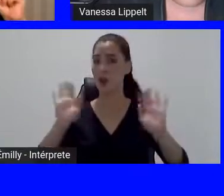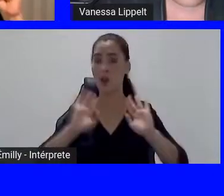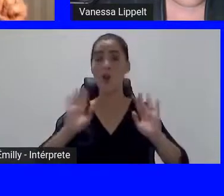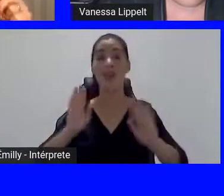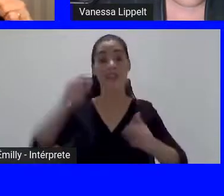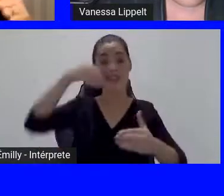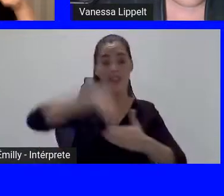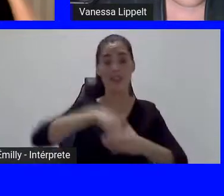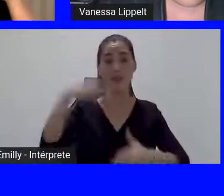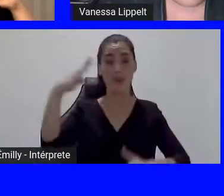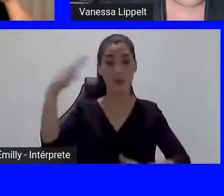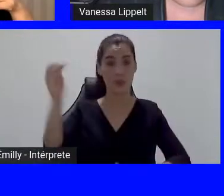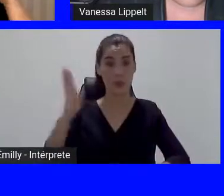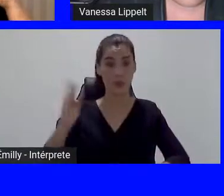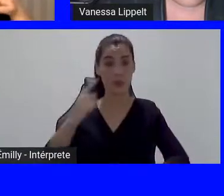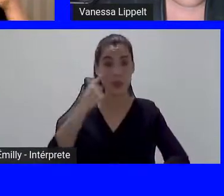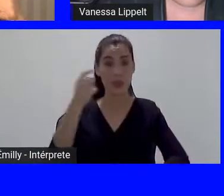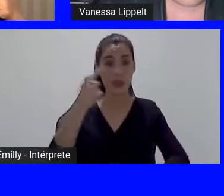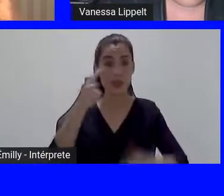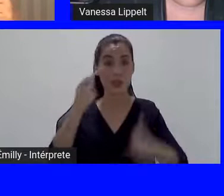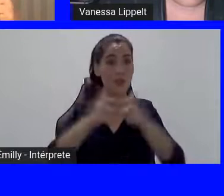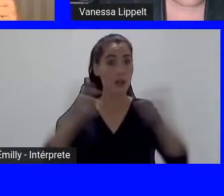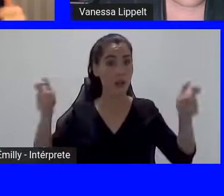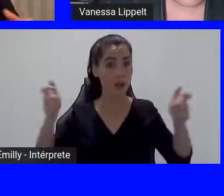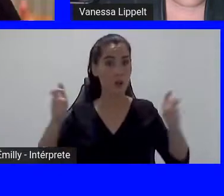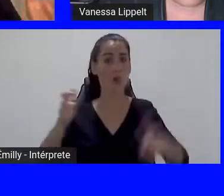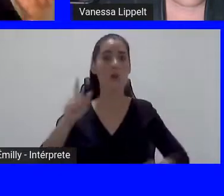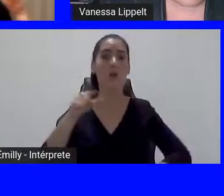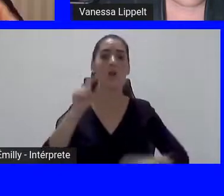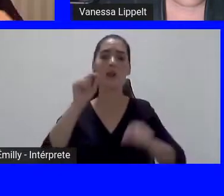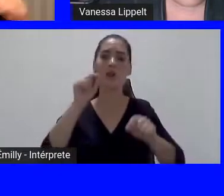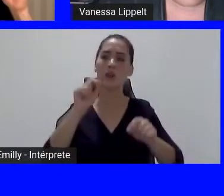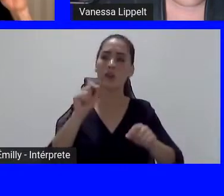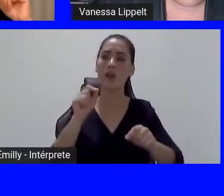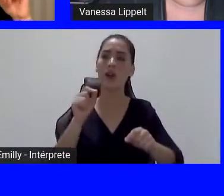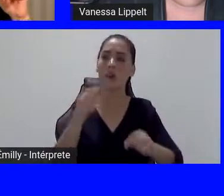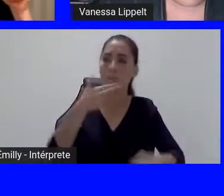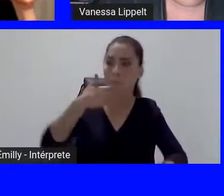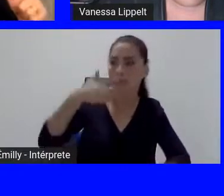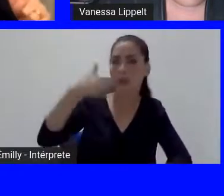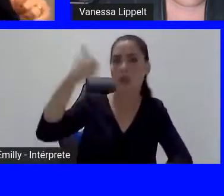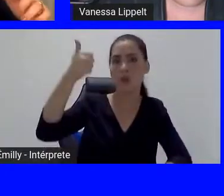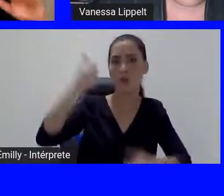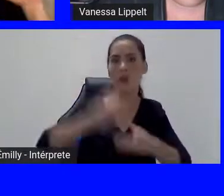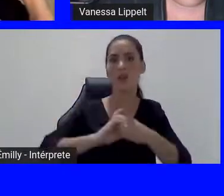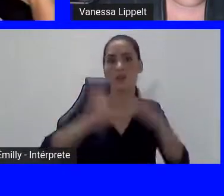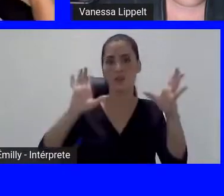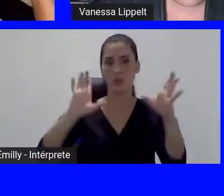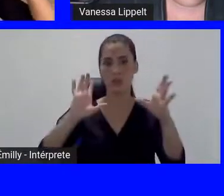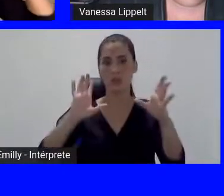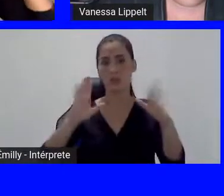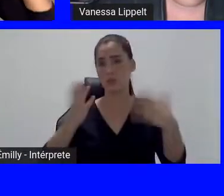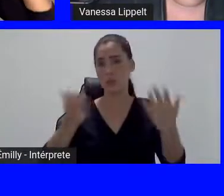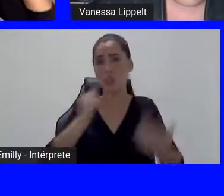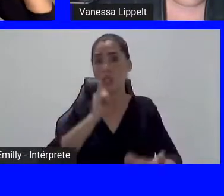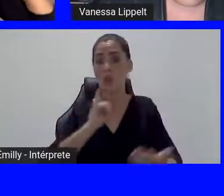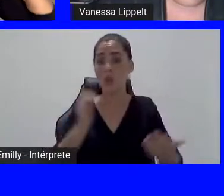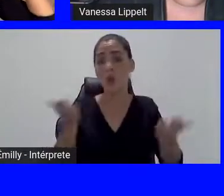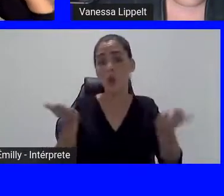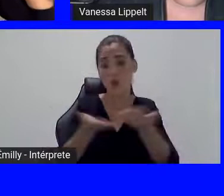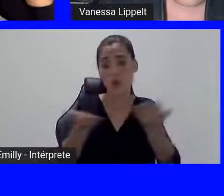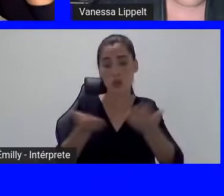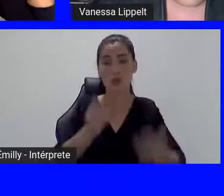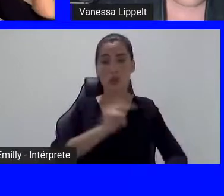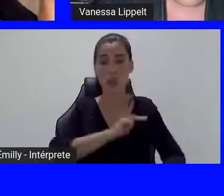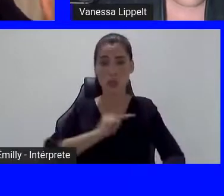O primeiro deles, a estabilidade da democracia. Porque no segundo turno, com o ex-presidente, o atual presidente, ela